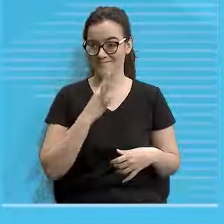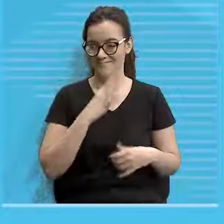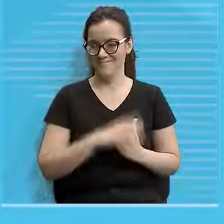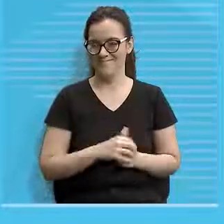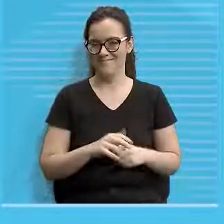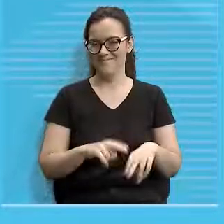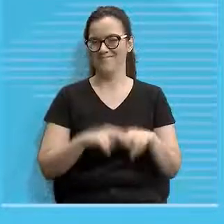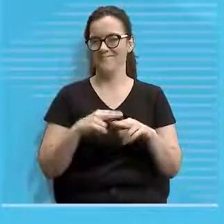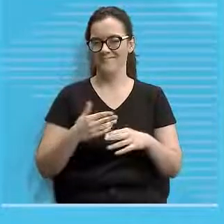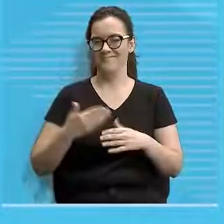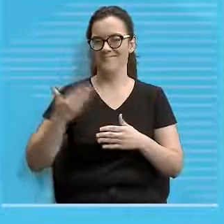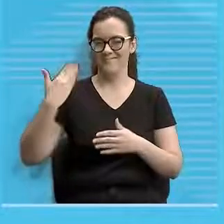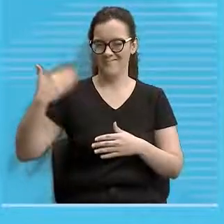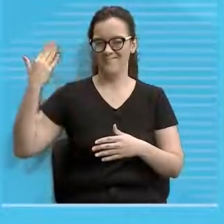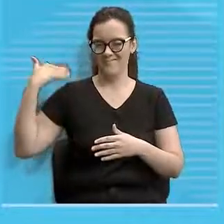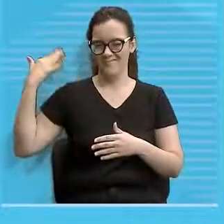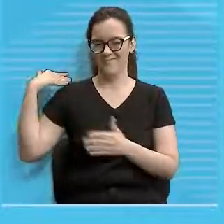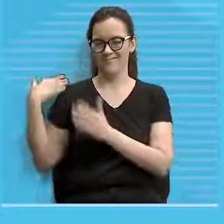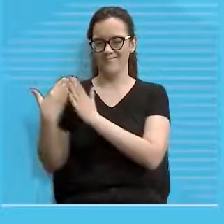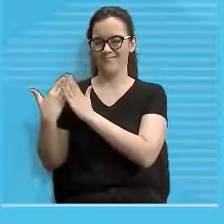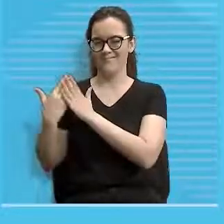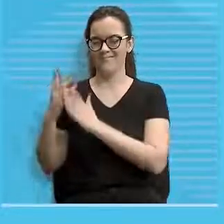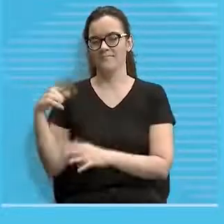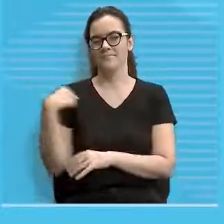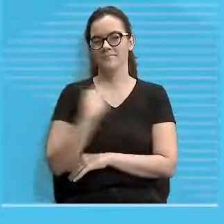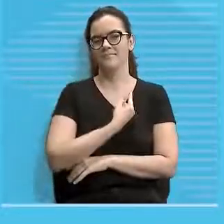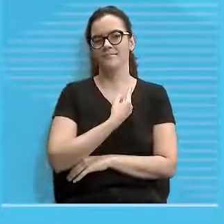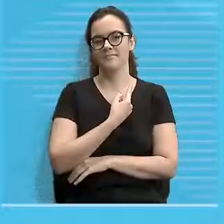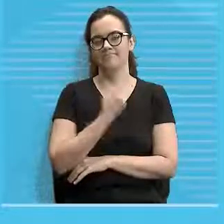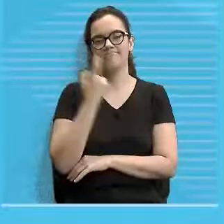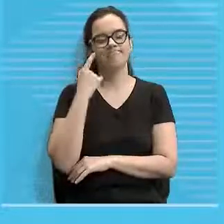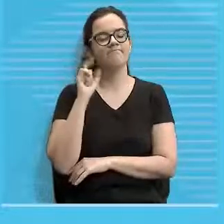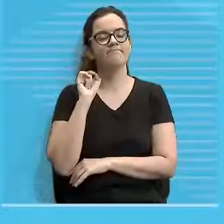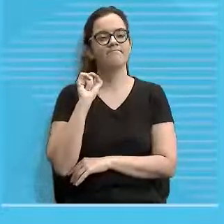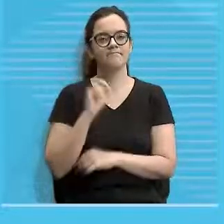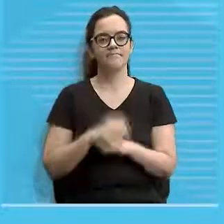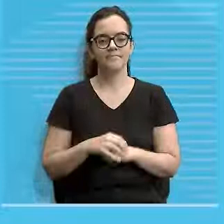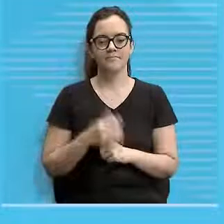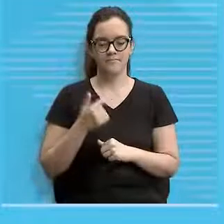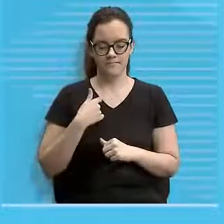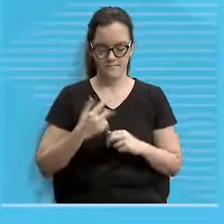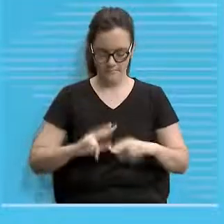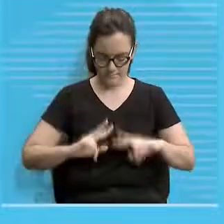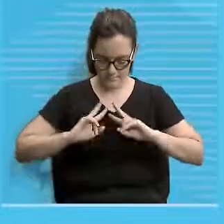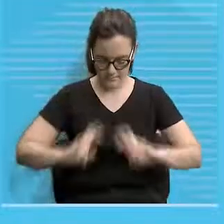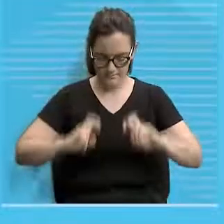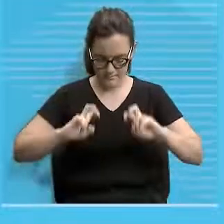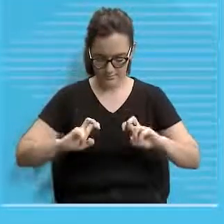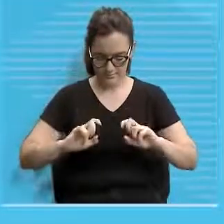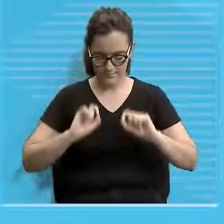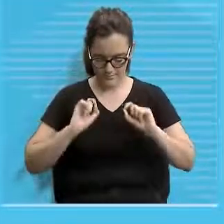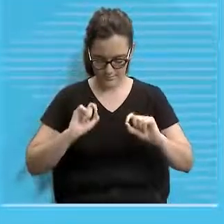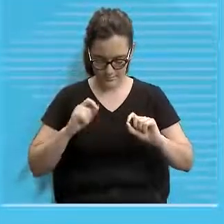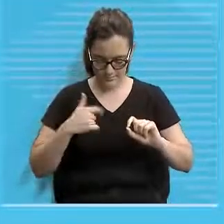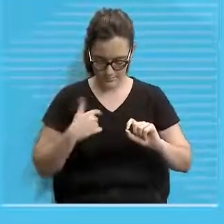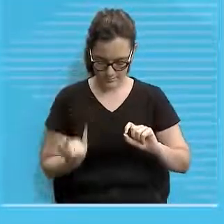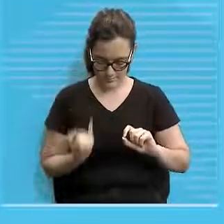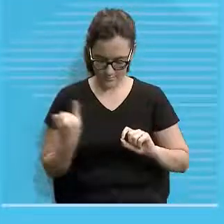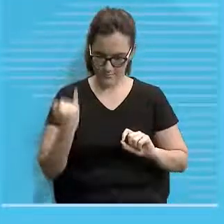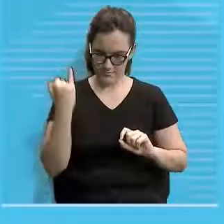foi sobre autoconhecimento. O que eu identifico sobre mim, o que é importante para